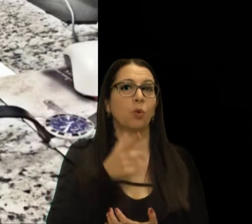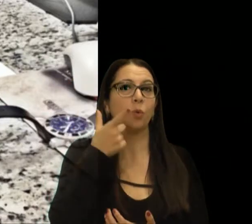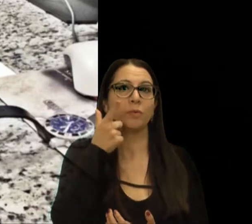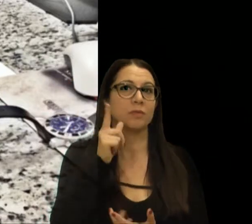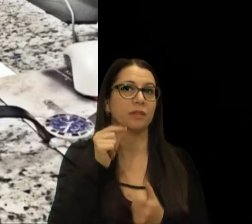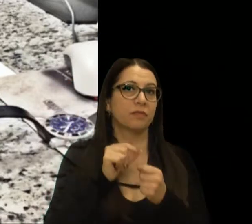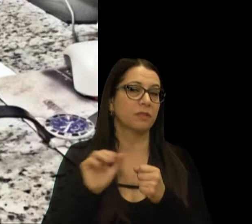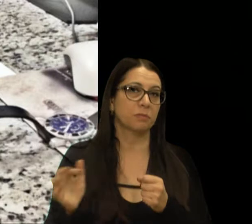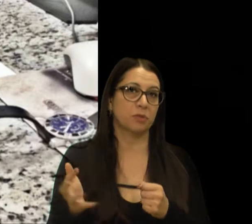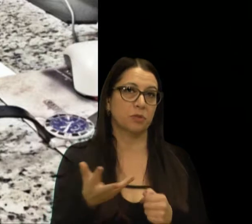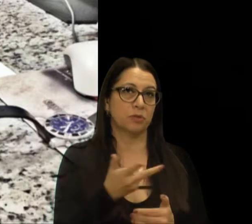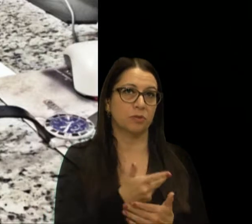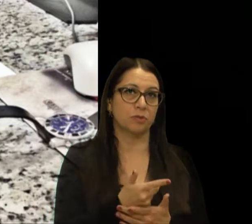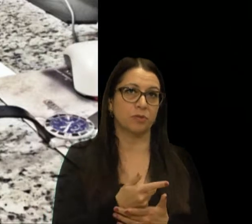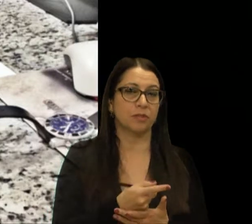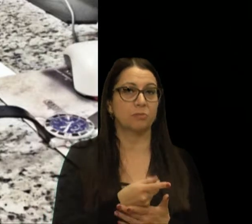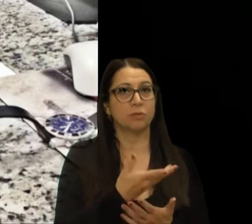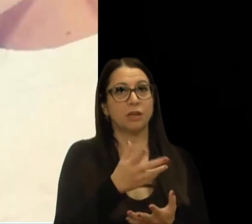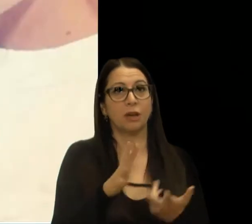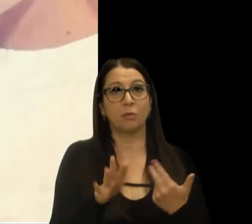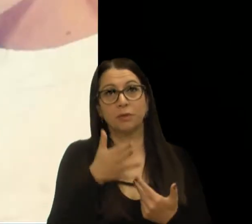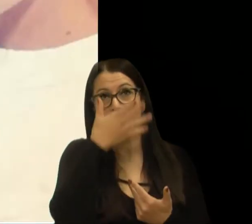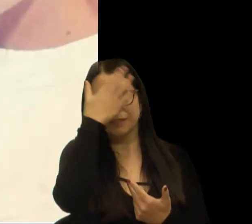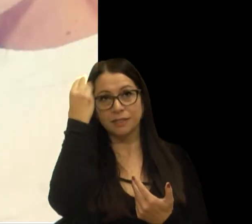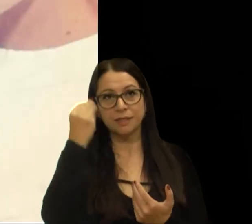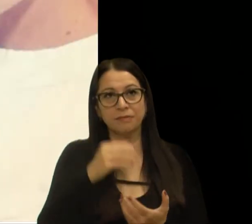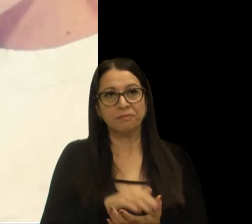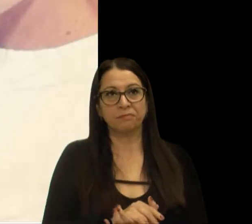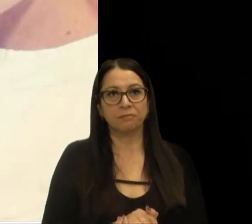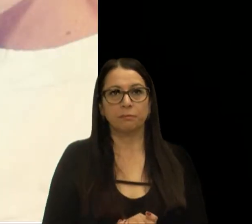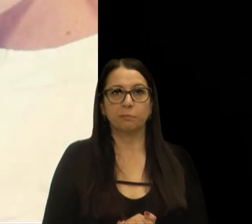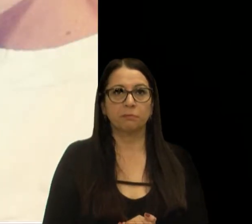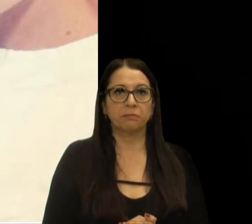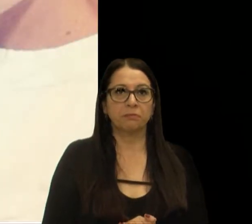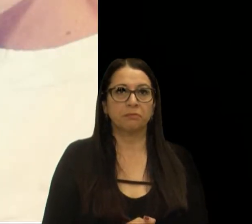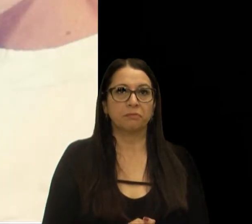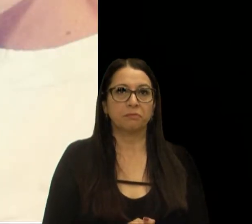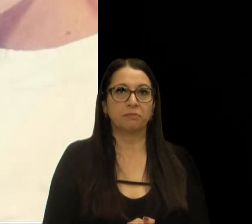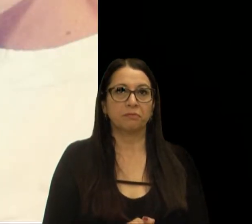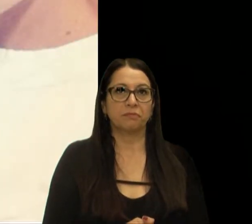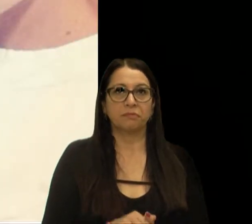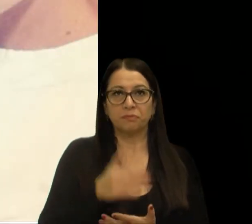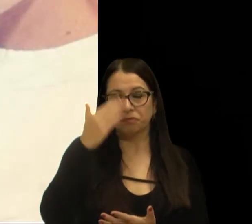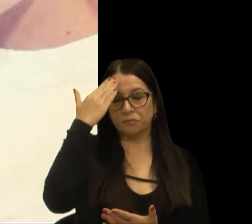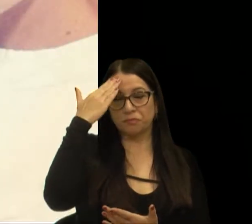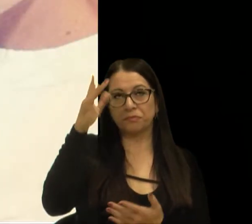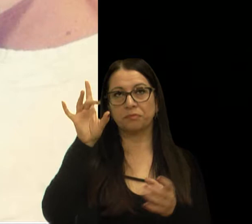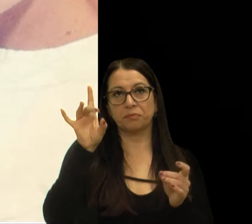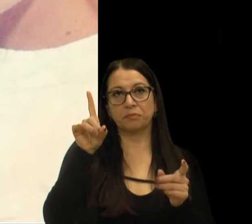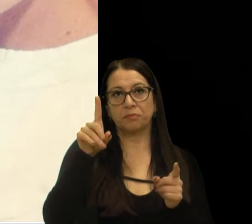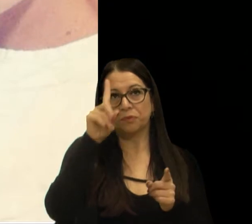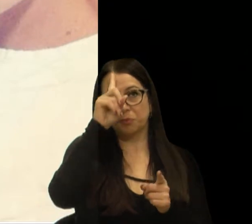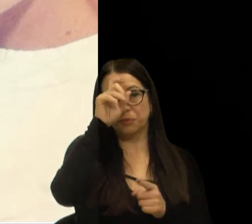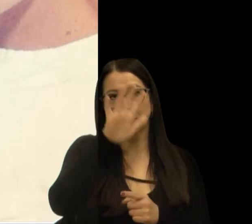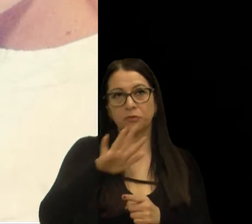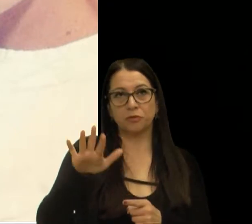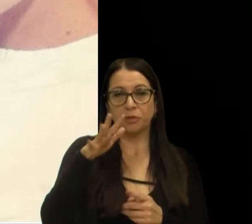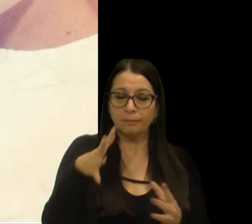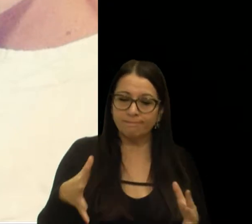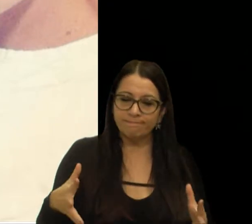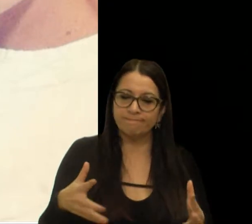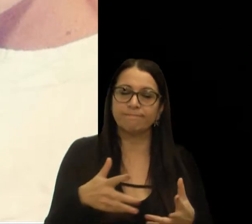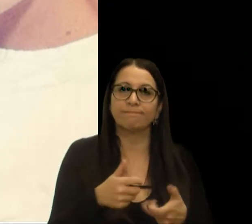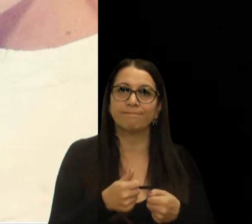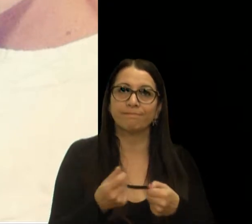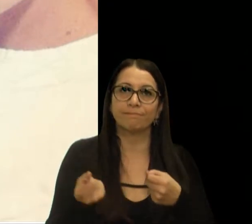fazer para todo mundo, assim, porque a gente acaba esquecendo. Mas queria agradecer em especial ao Hospital Geral, que me acolheu,